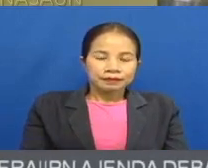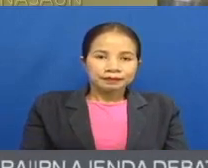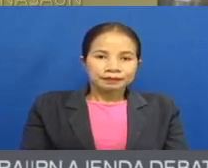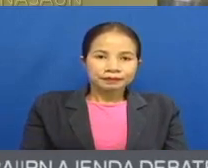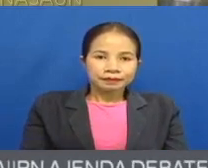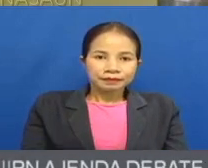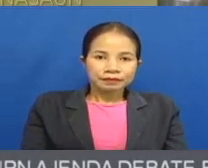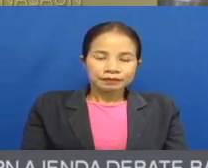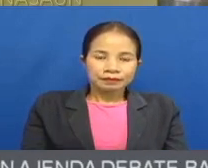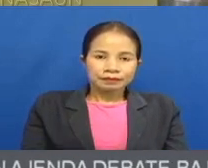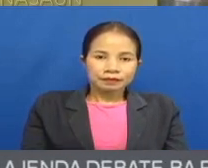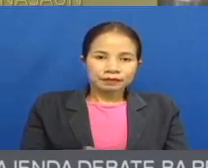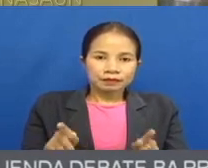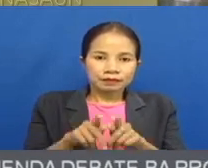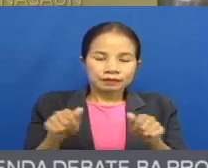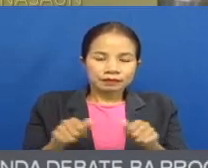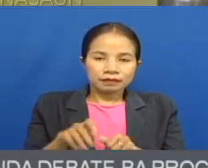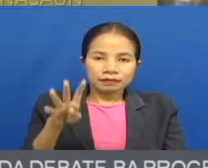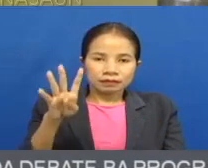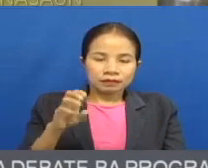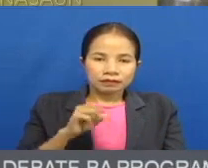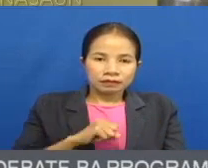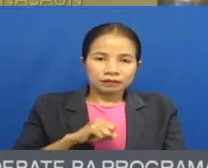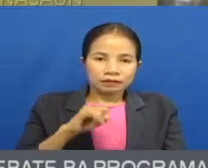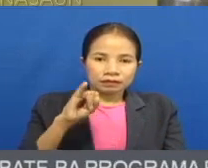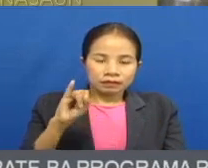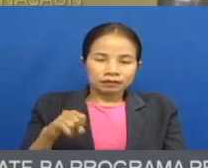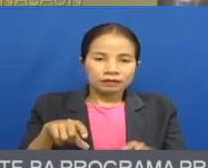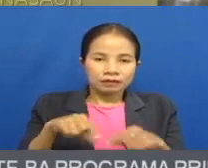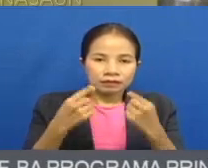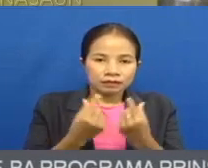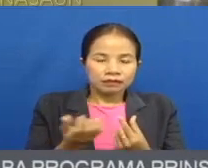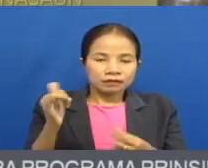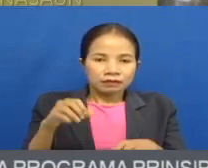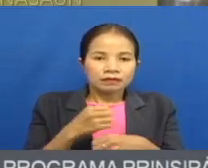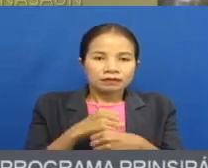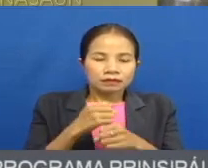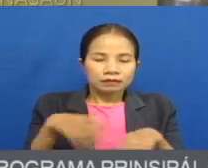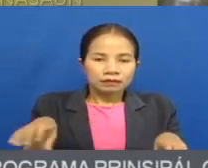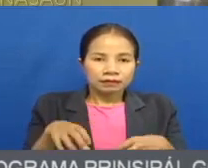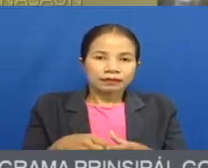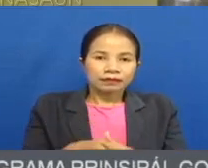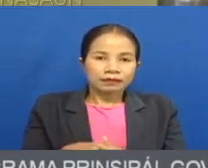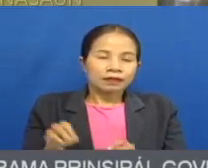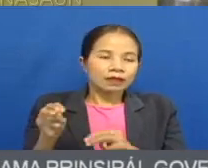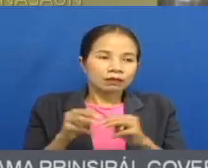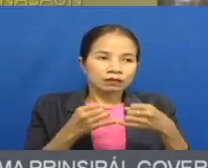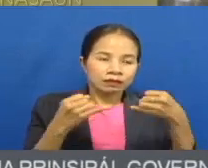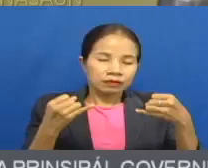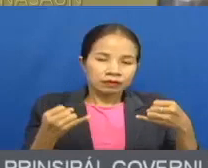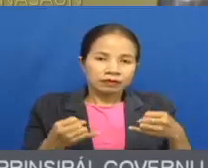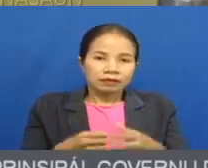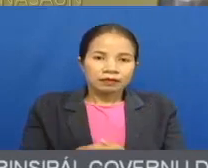administrativo ha chumalai técnico sira agora serviço ela muda transformador e a